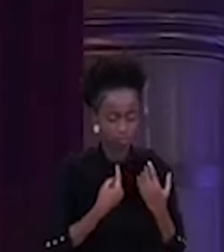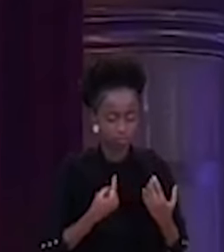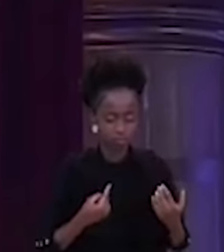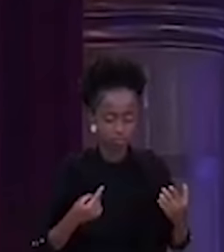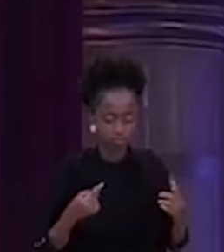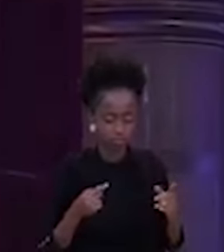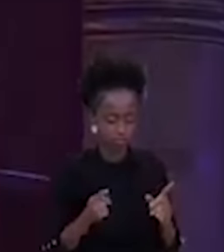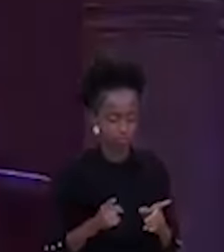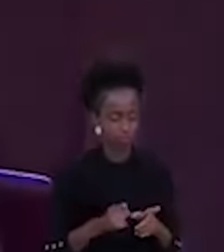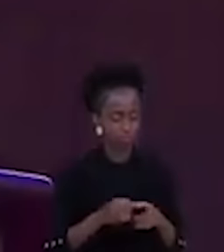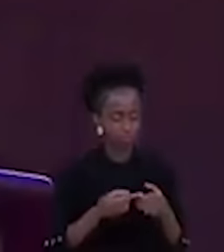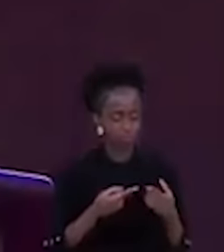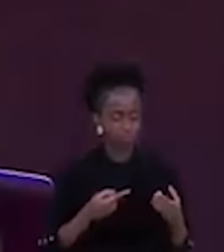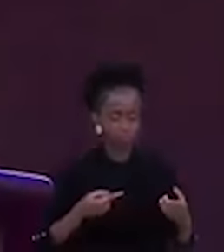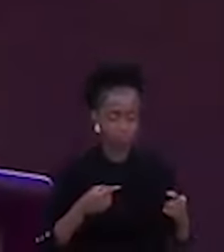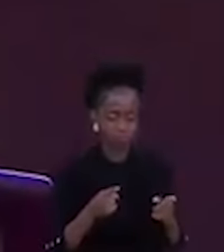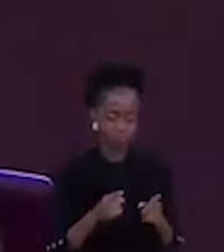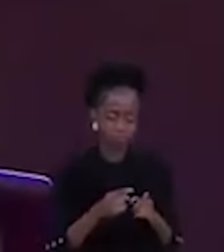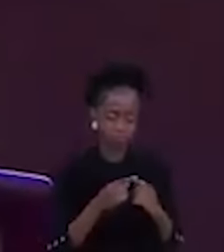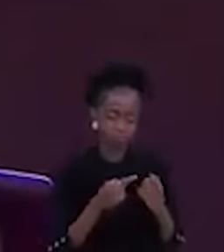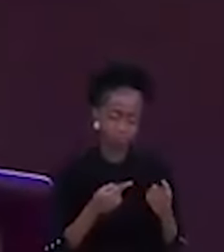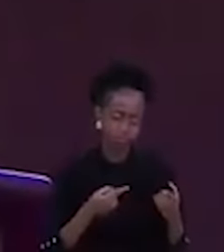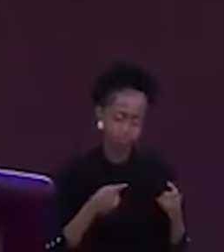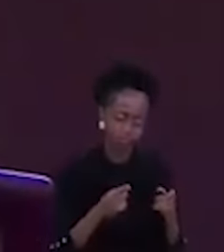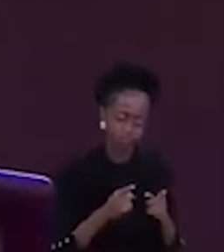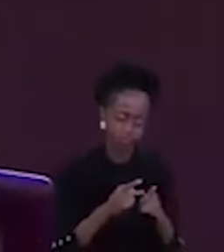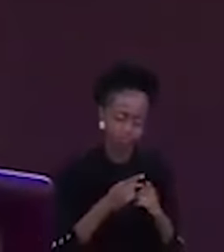Jesus, queima, queima toda a